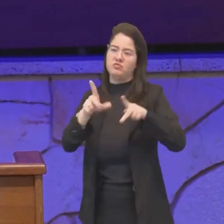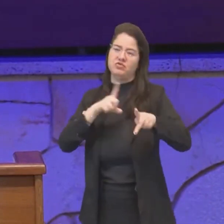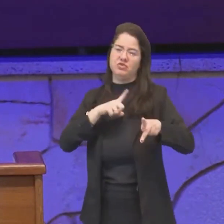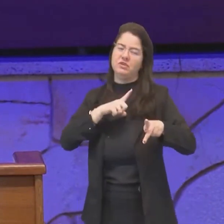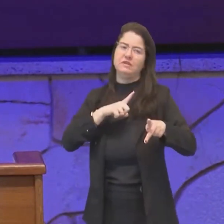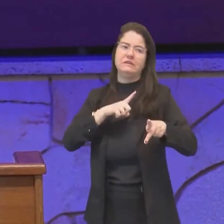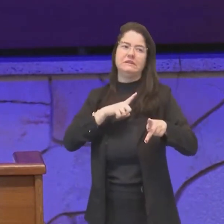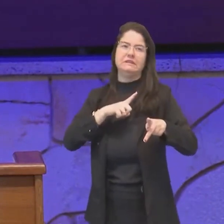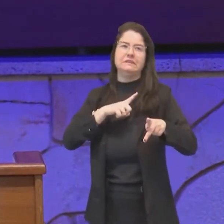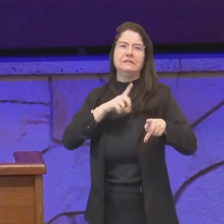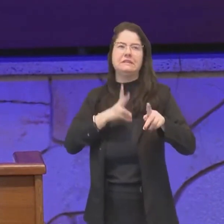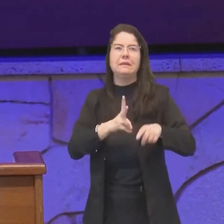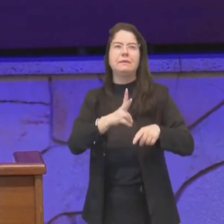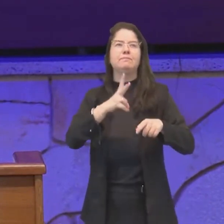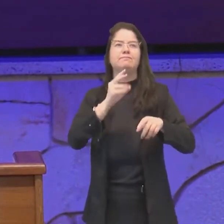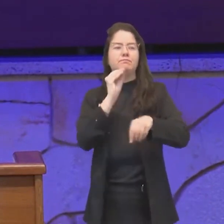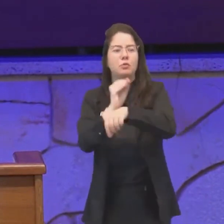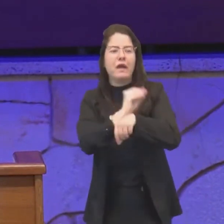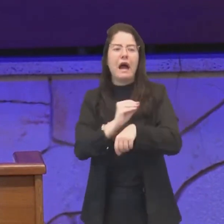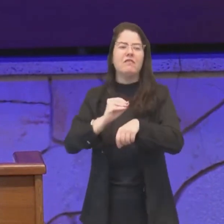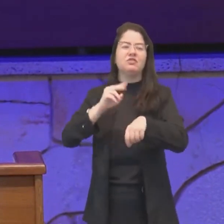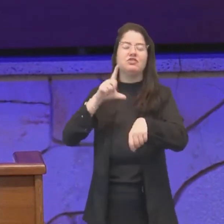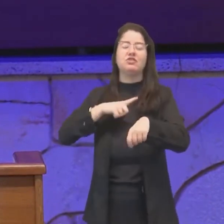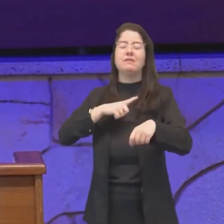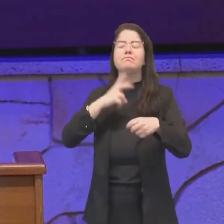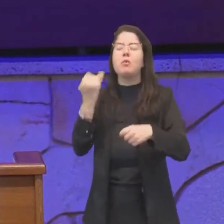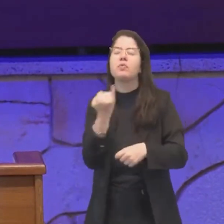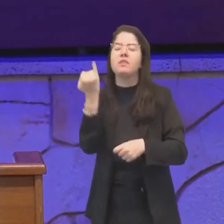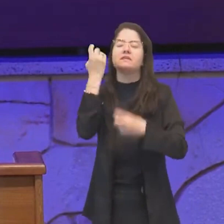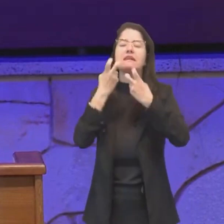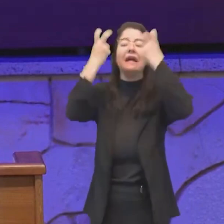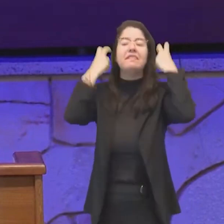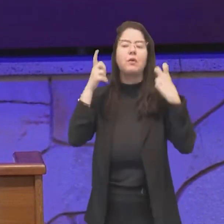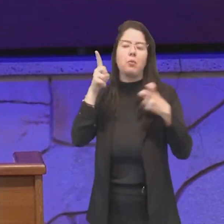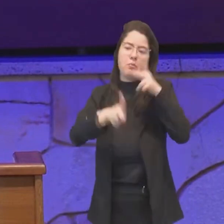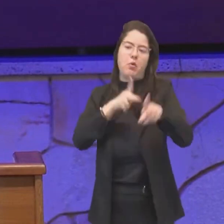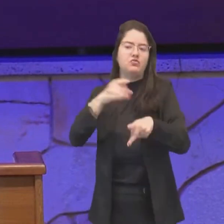a quantidade. Ele continua,